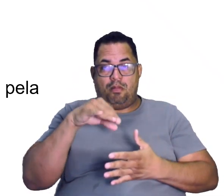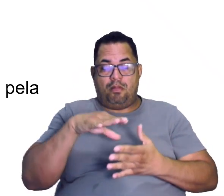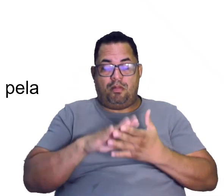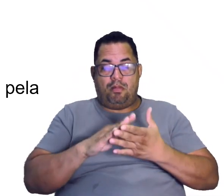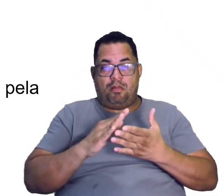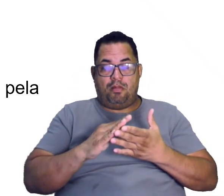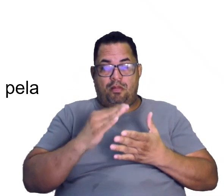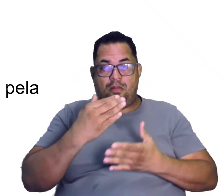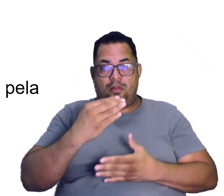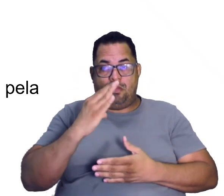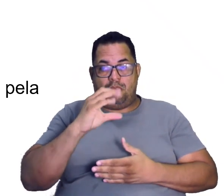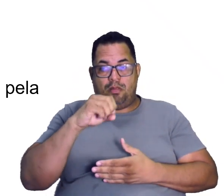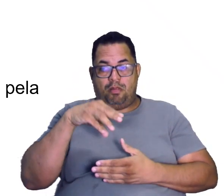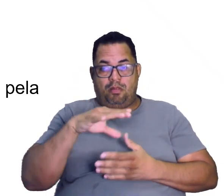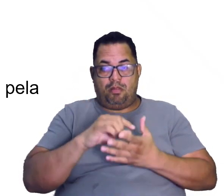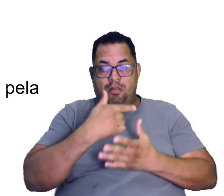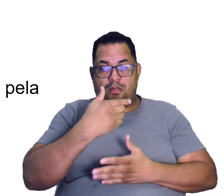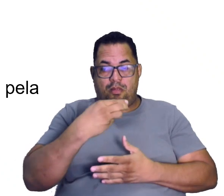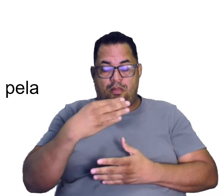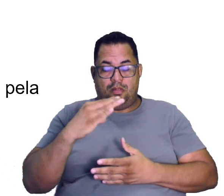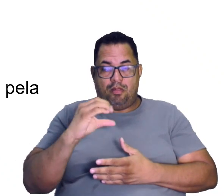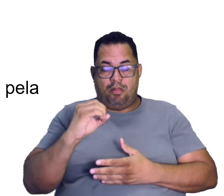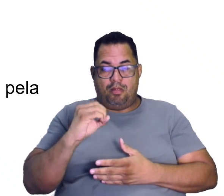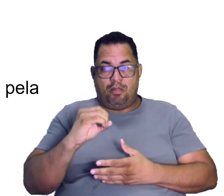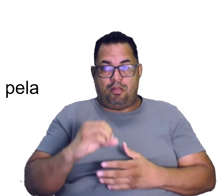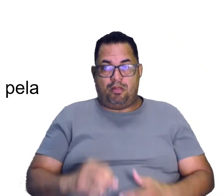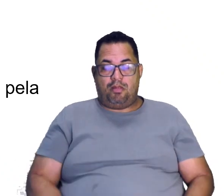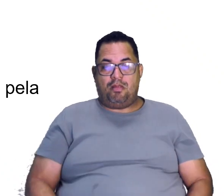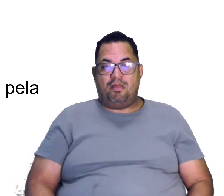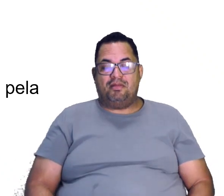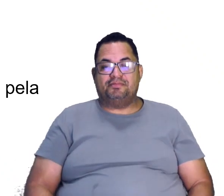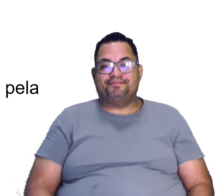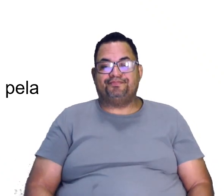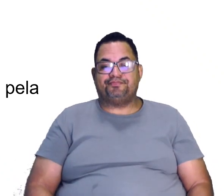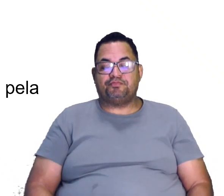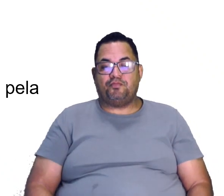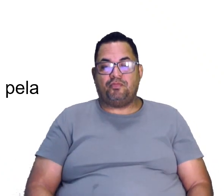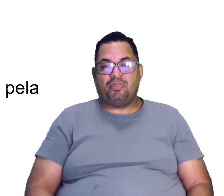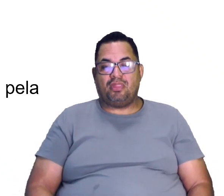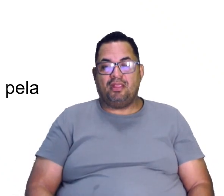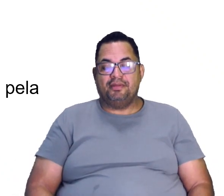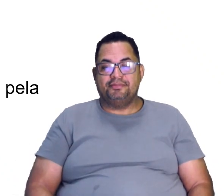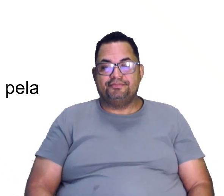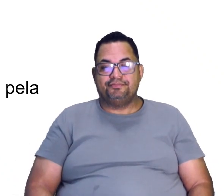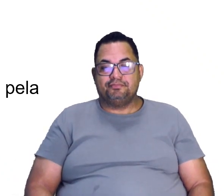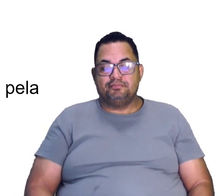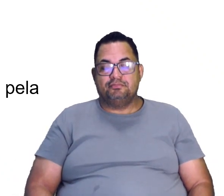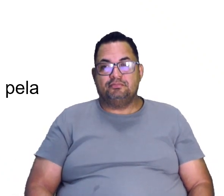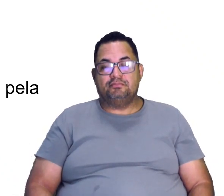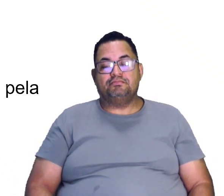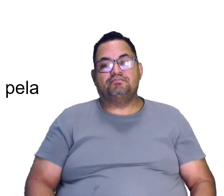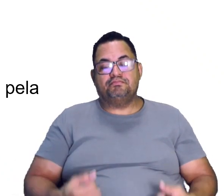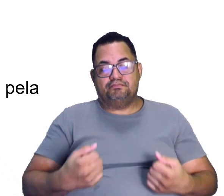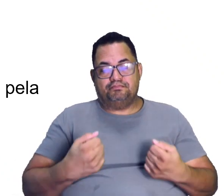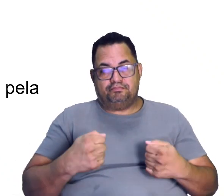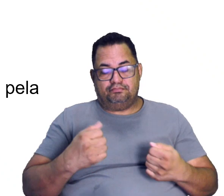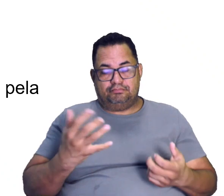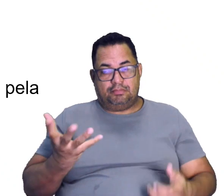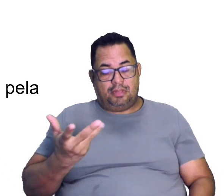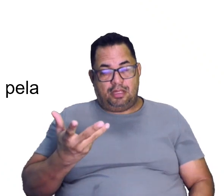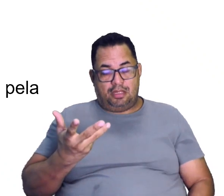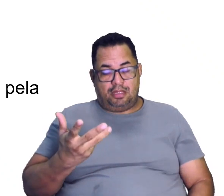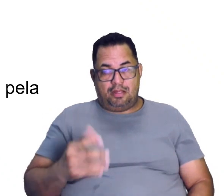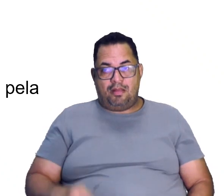que vai ser aqui 30.000 decímetros cúbicos. Ah, professora, tem um caminho mais curto para isso?